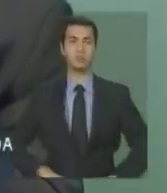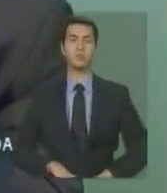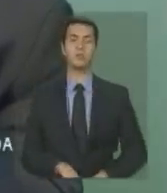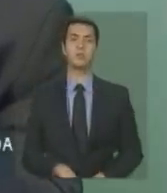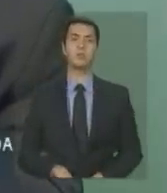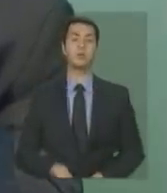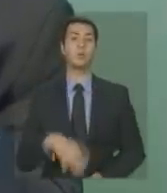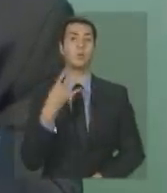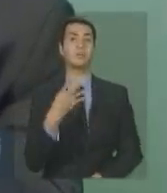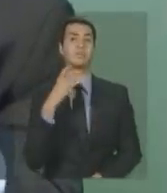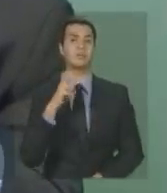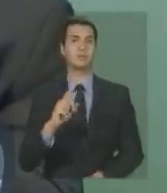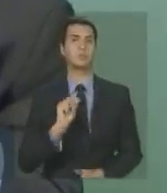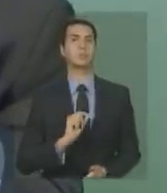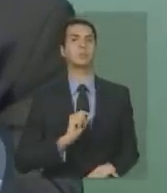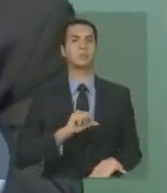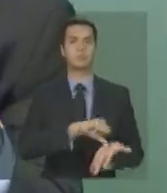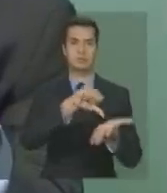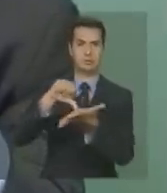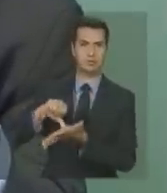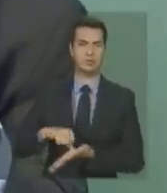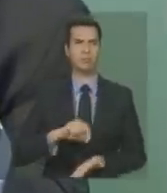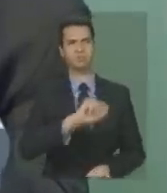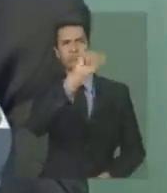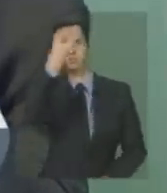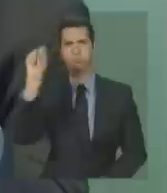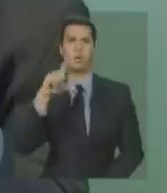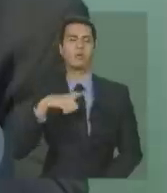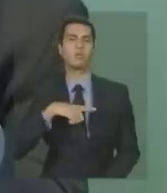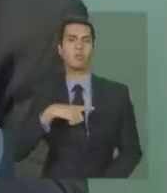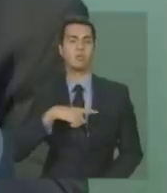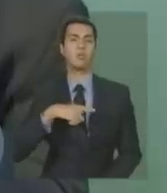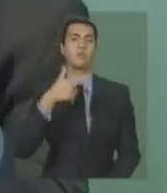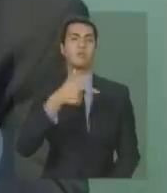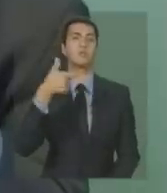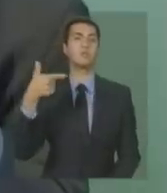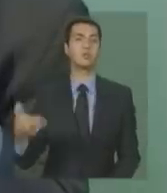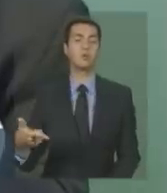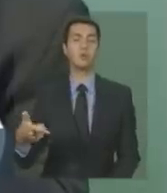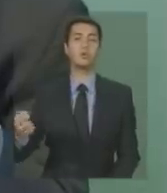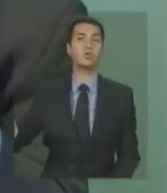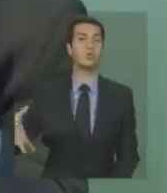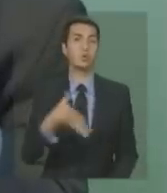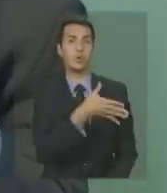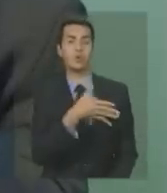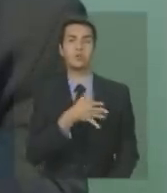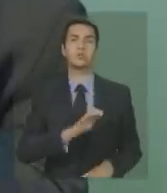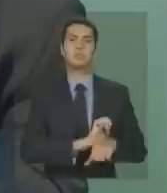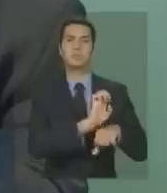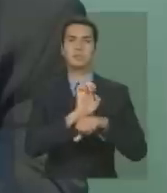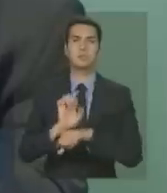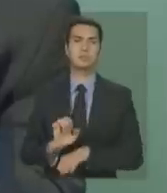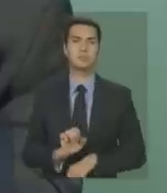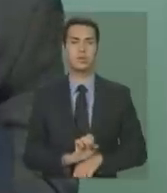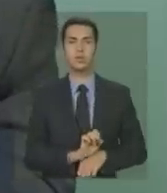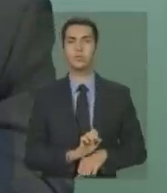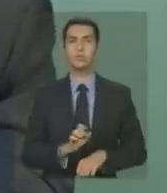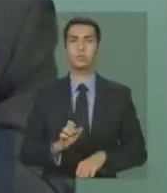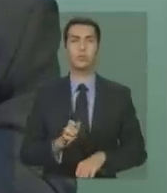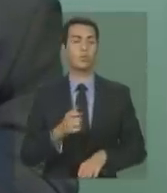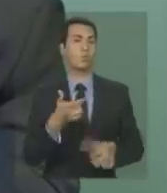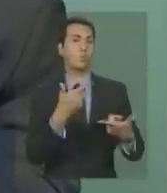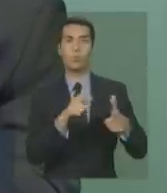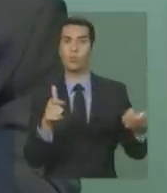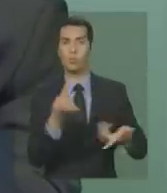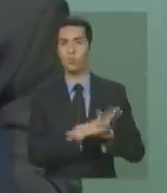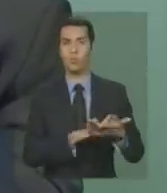são novos centros em estados que não tem nenhuma cuidado em relação a três deficiências em geral só tem cuidado da